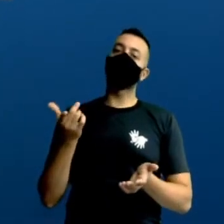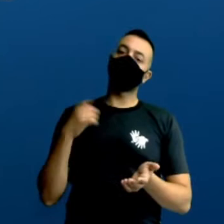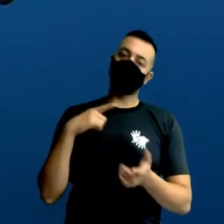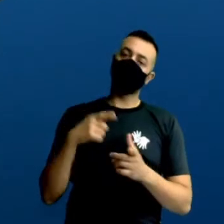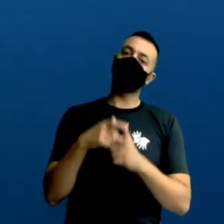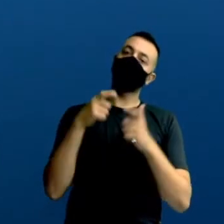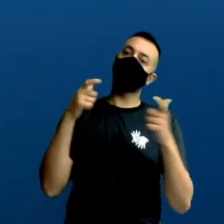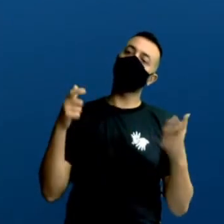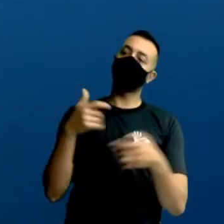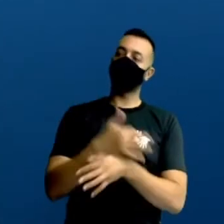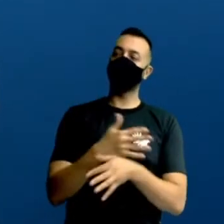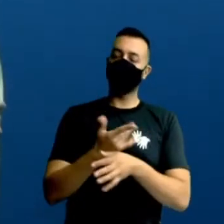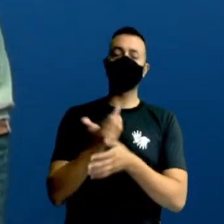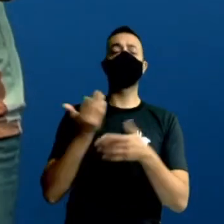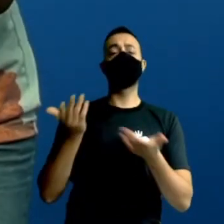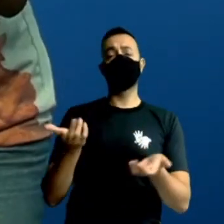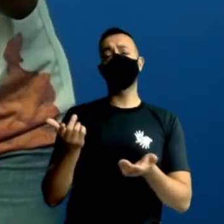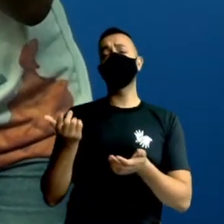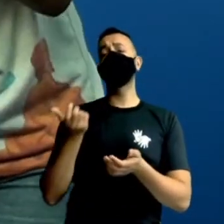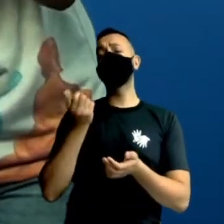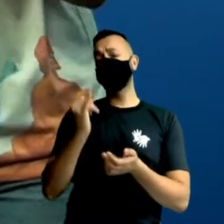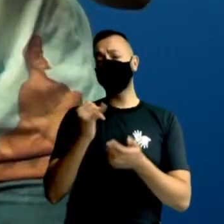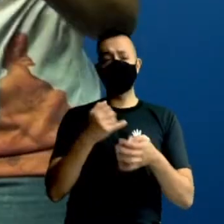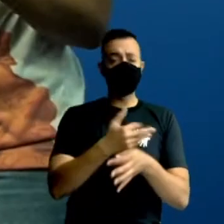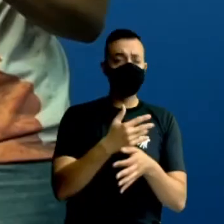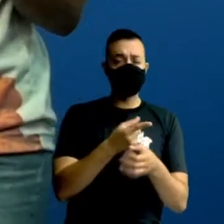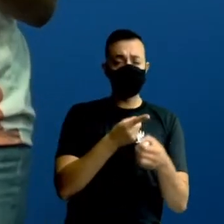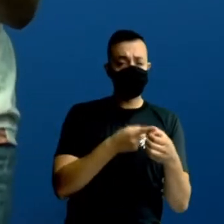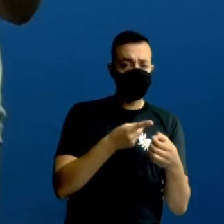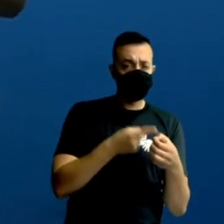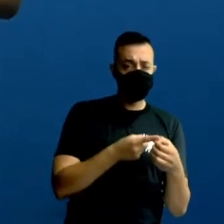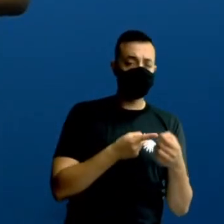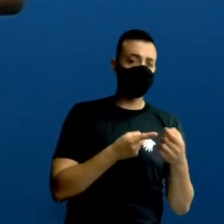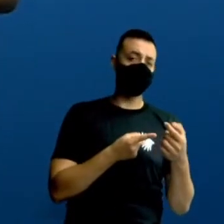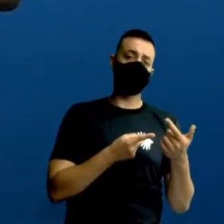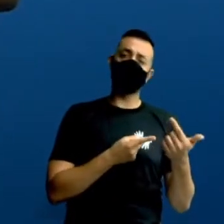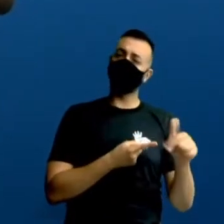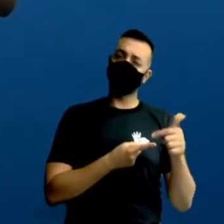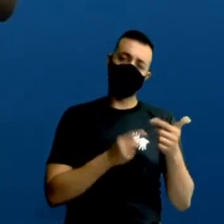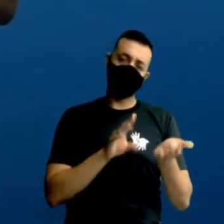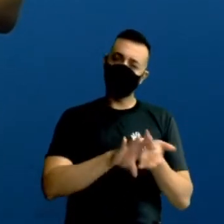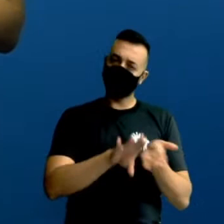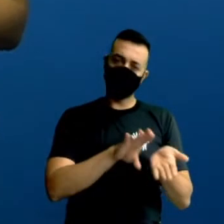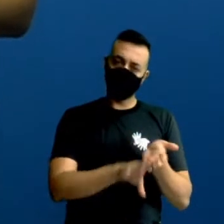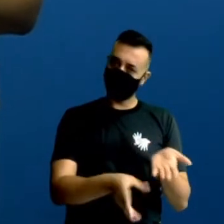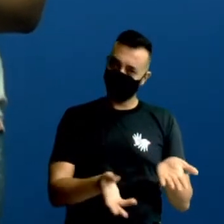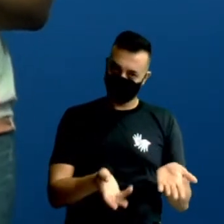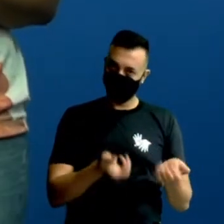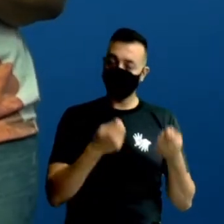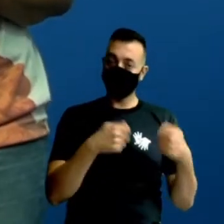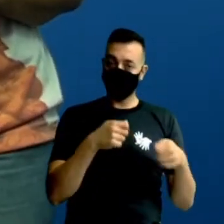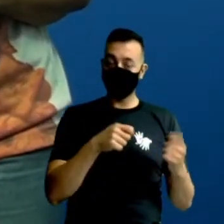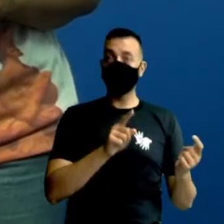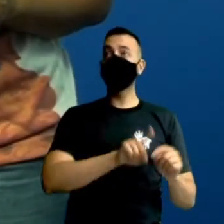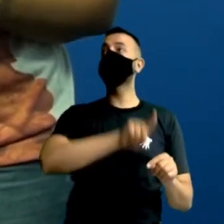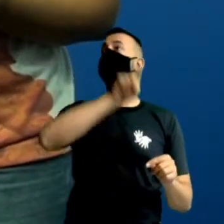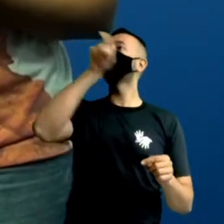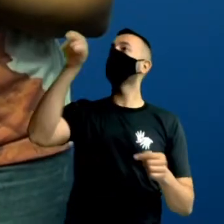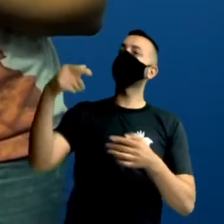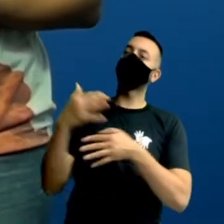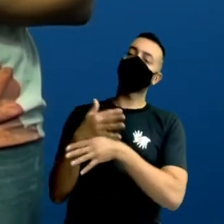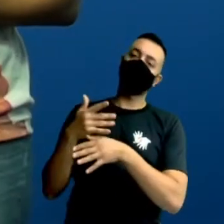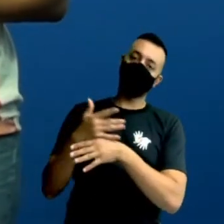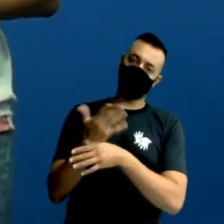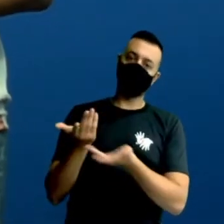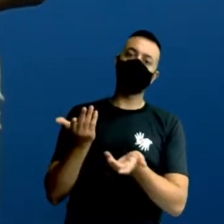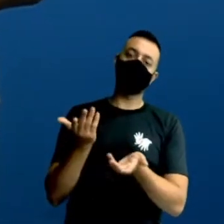da cidade, porque é uma cidade realmente bem pequenininha do interior, quase que não tem agência bancária. As pessoas às vezes precisam ir em outras cidades